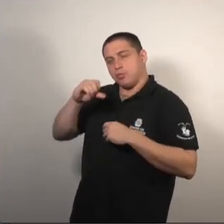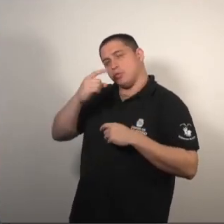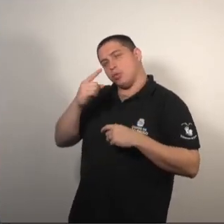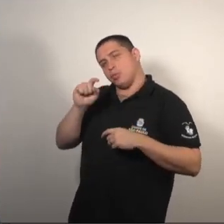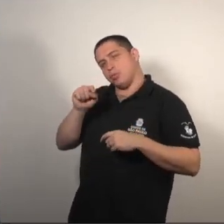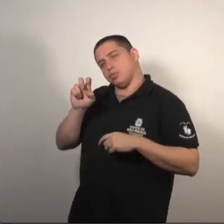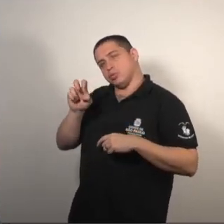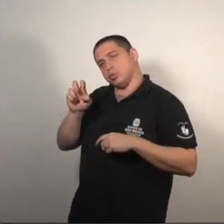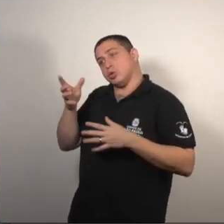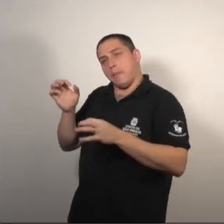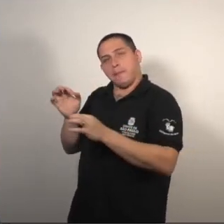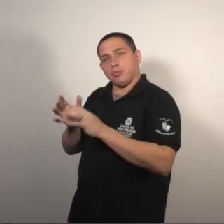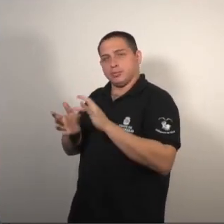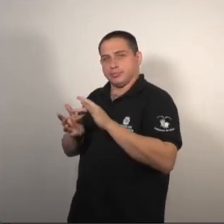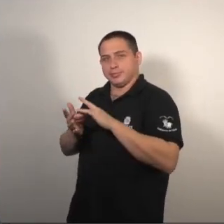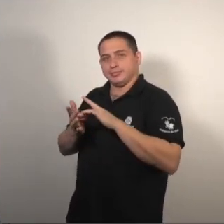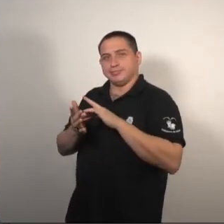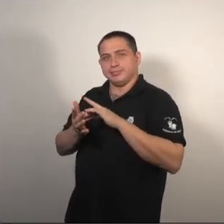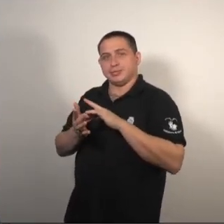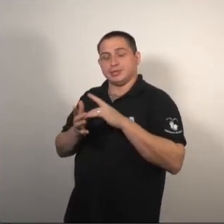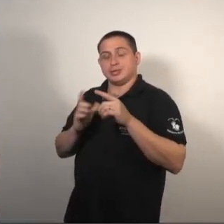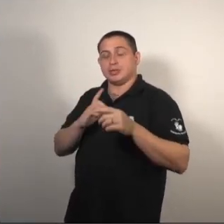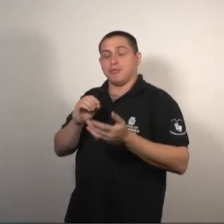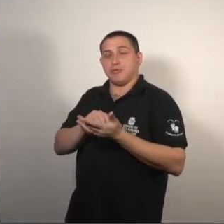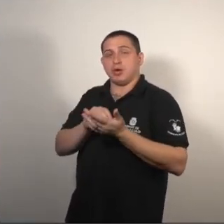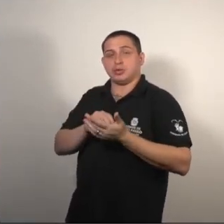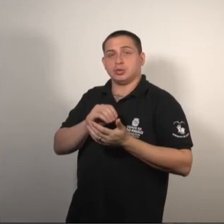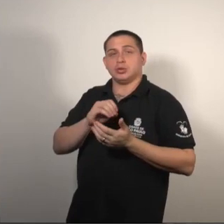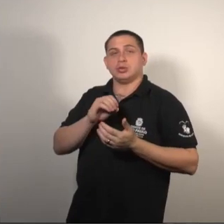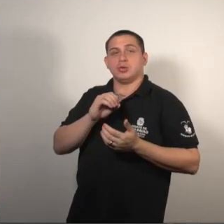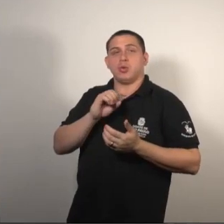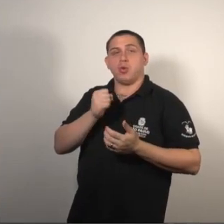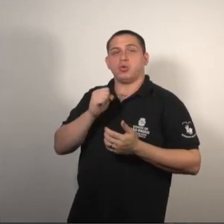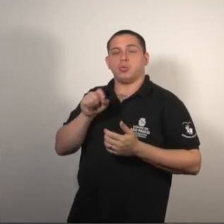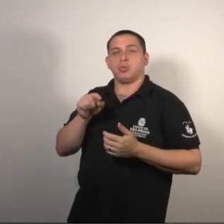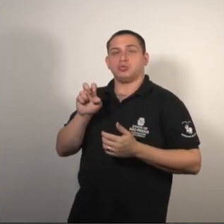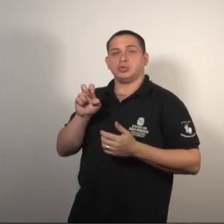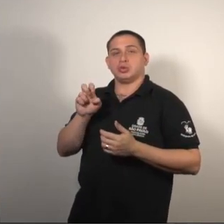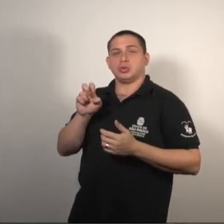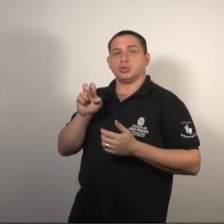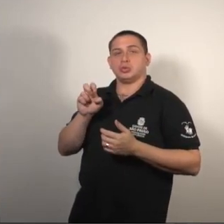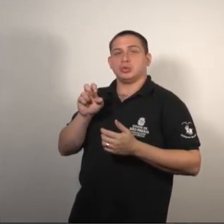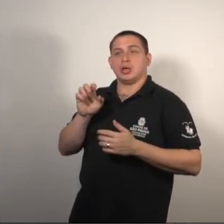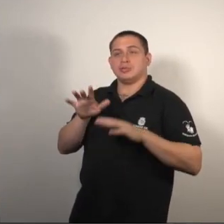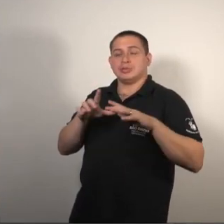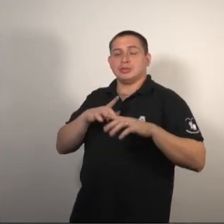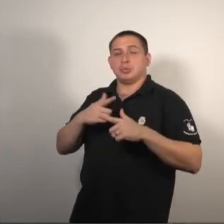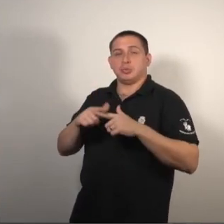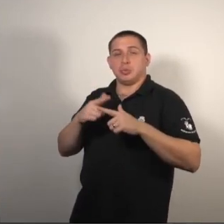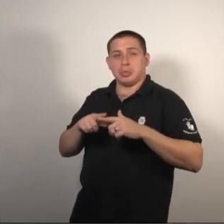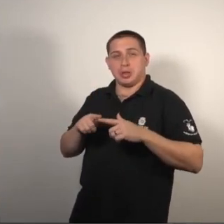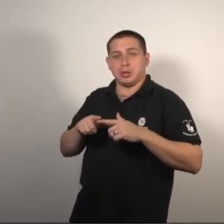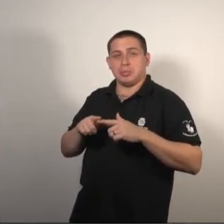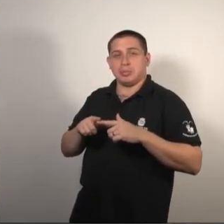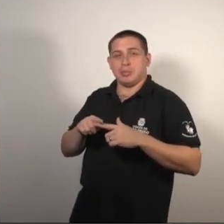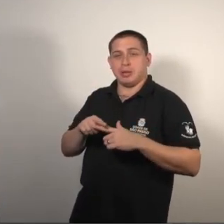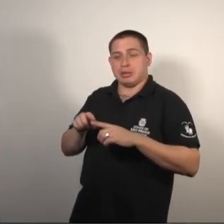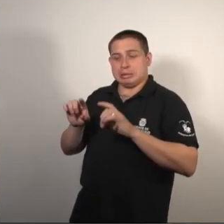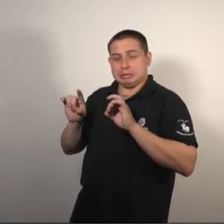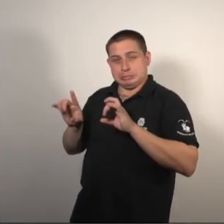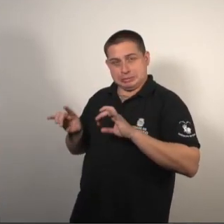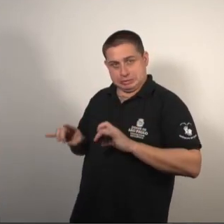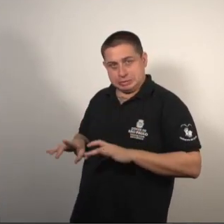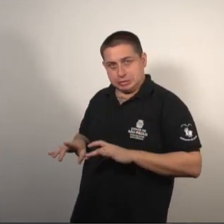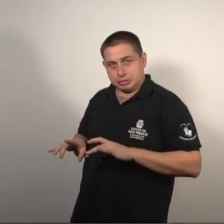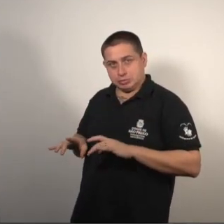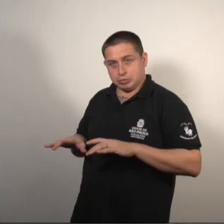91,5 já foram concluídas. Os 8,5 restantes tiveram algum tipo de problema técnico de aditamento que